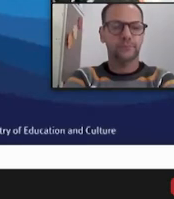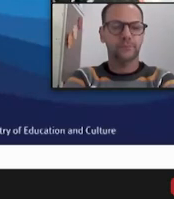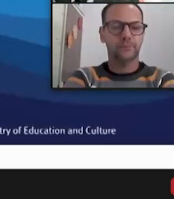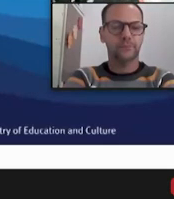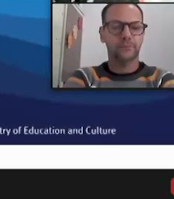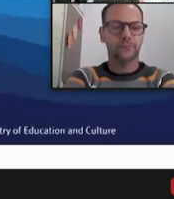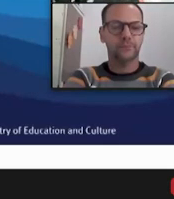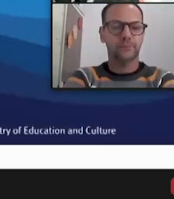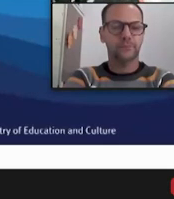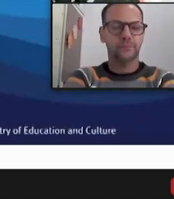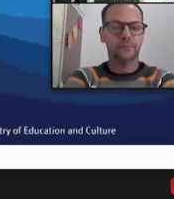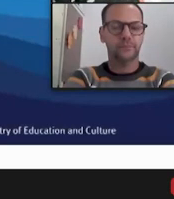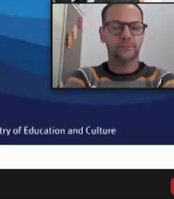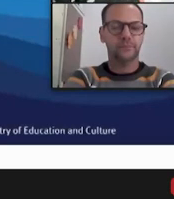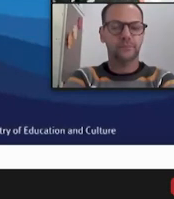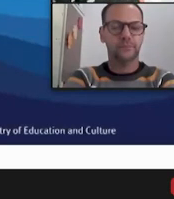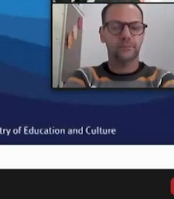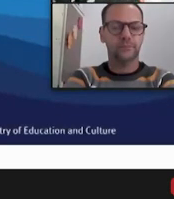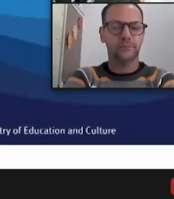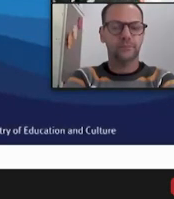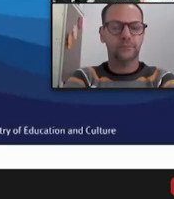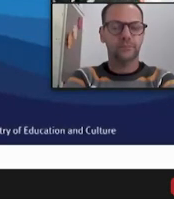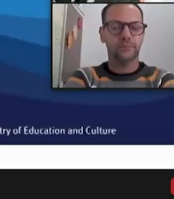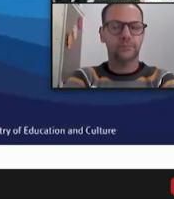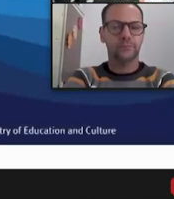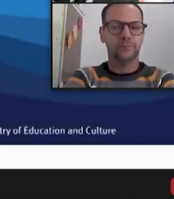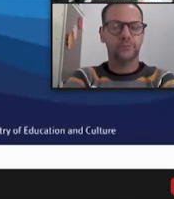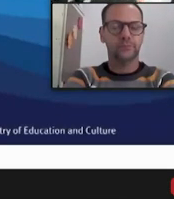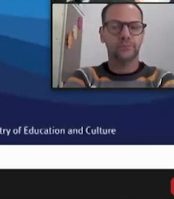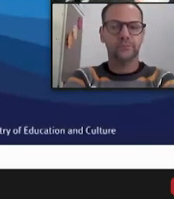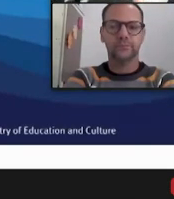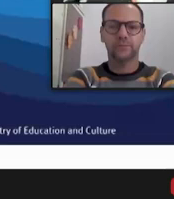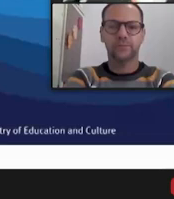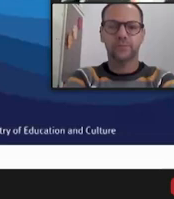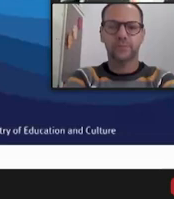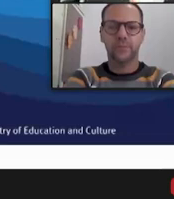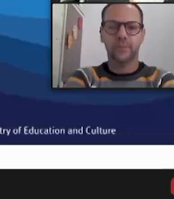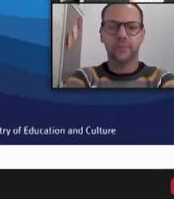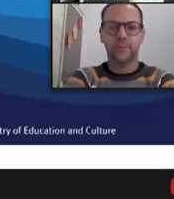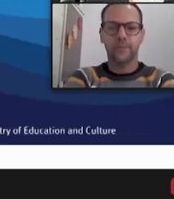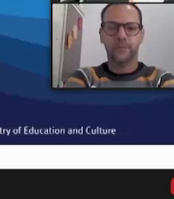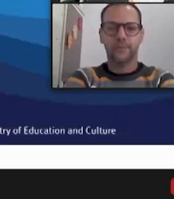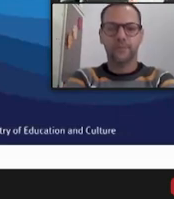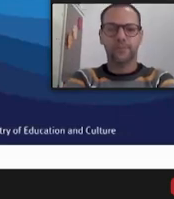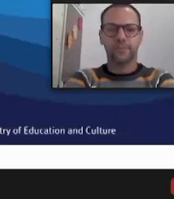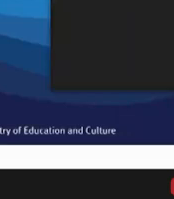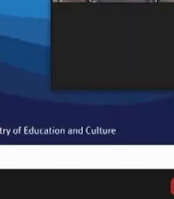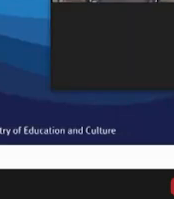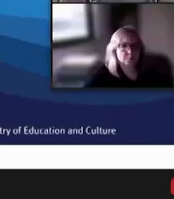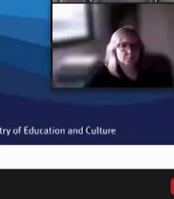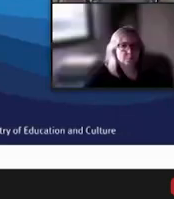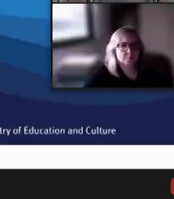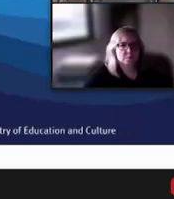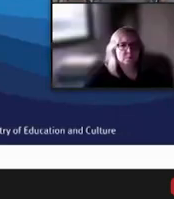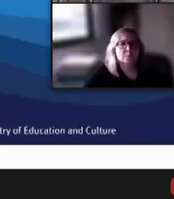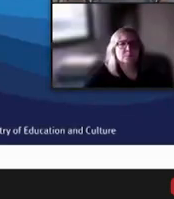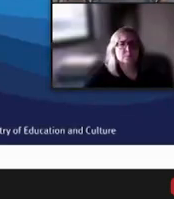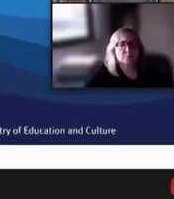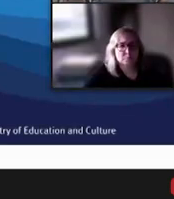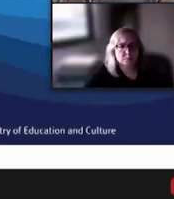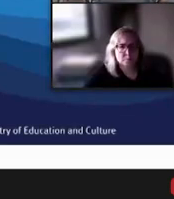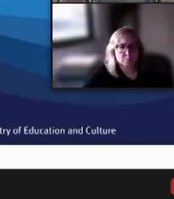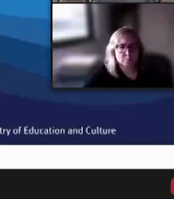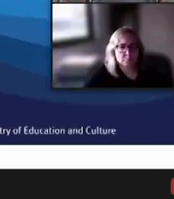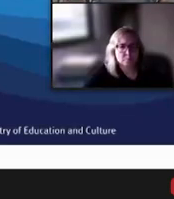Educação e Cultura e foi coordenado pelo Instituto Nacional de Audiovisual,